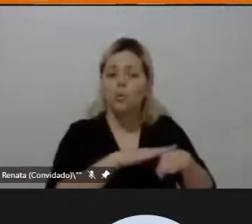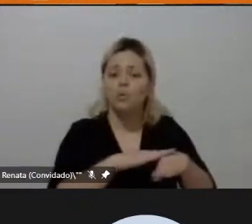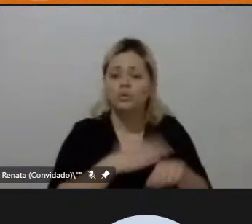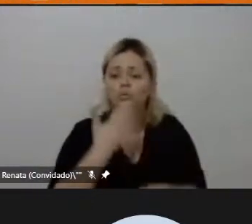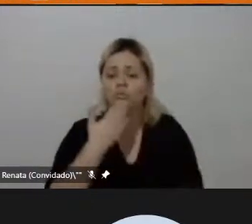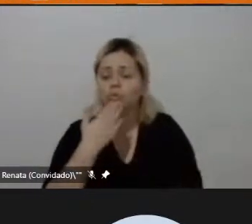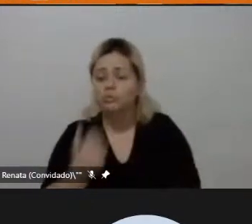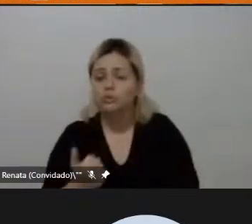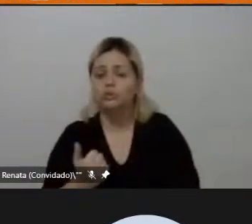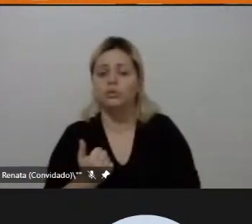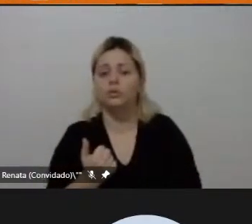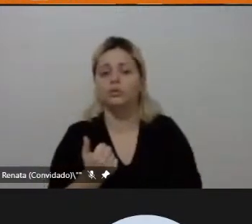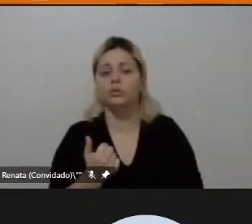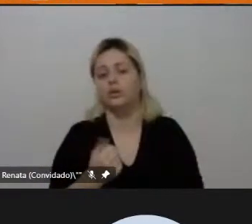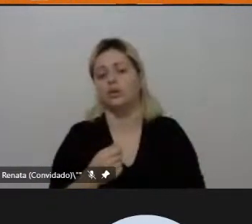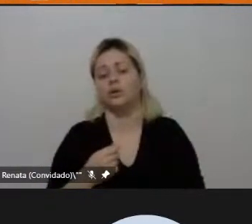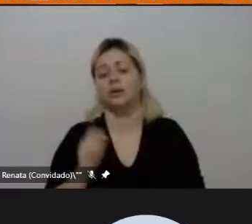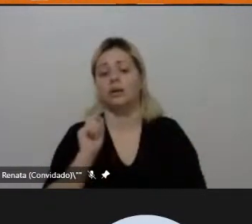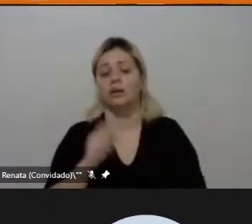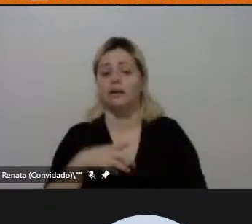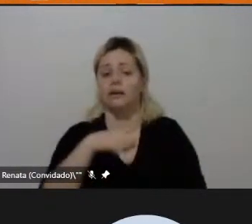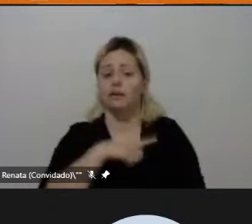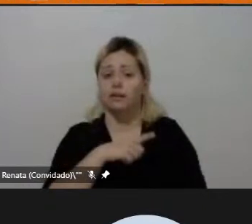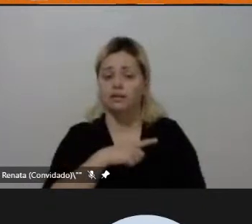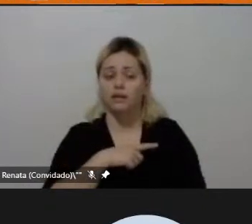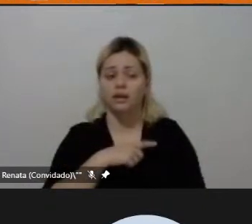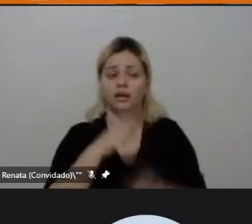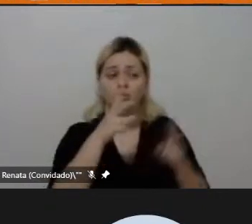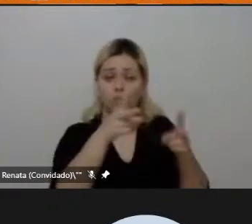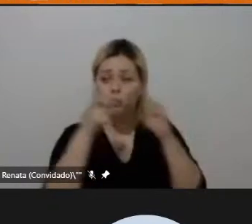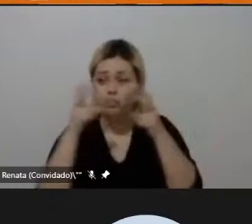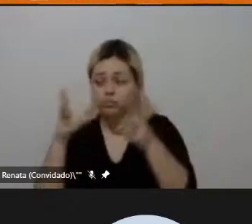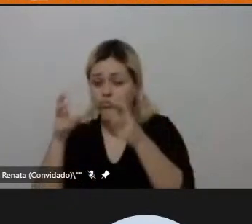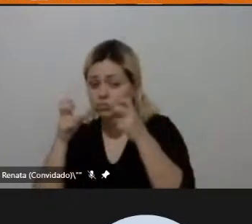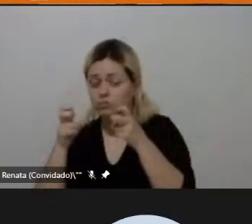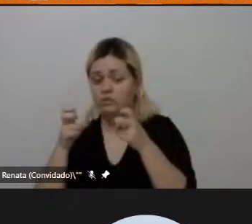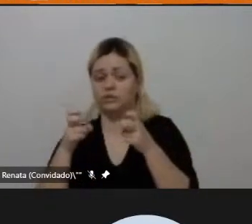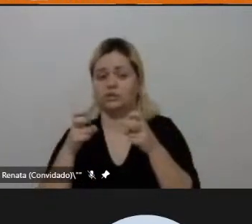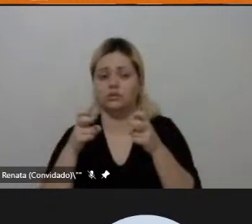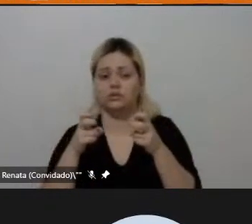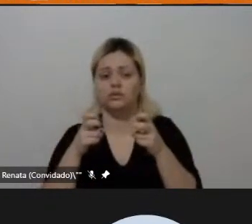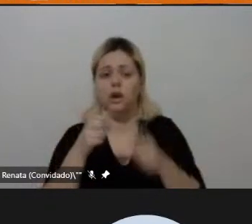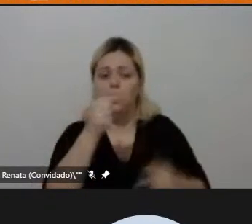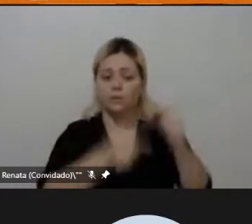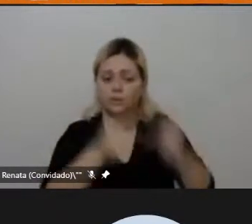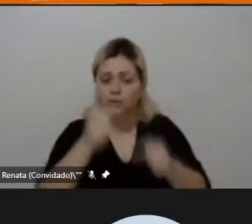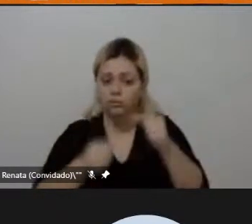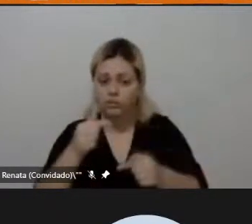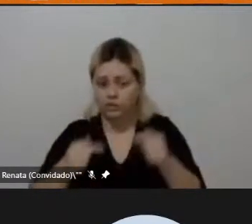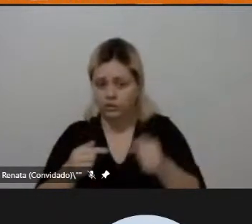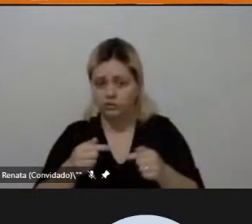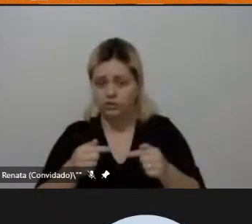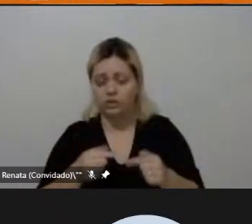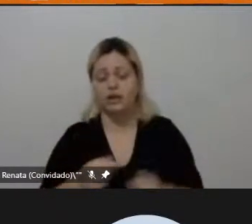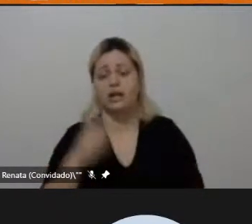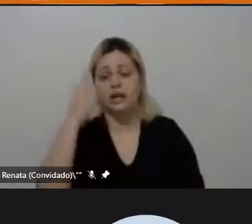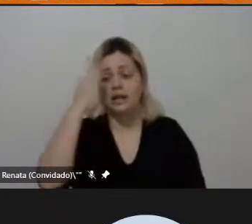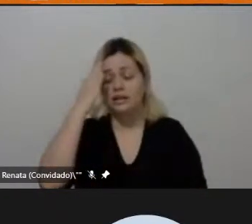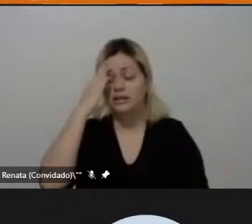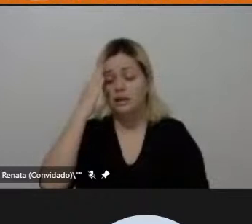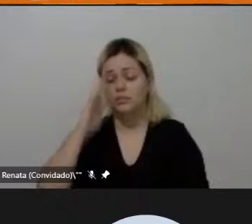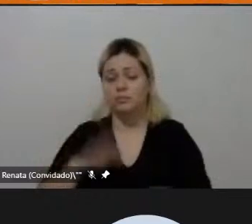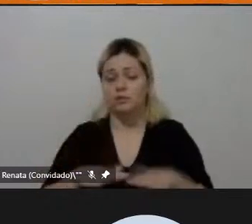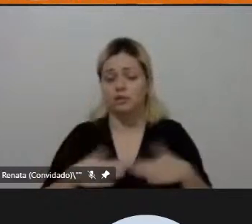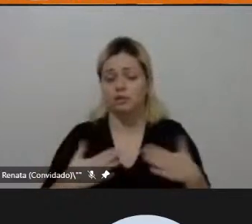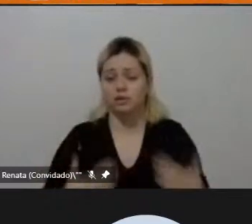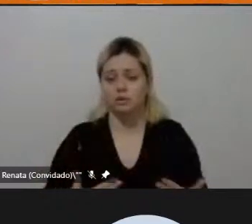assumir que existe essa perspectiva da necropolítica antes de negá-la e saber qual é o